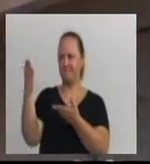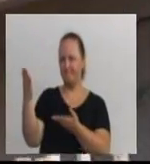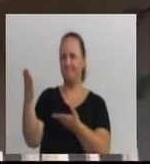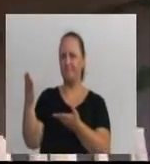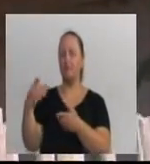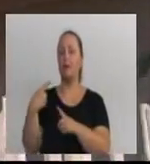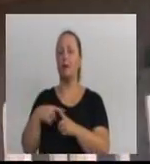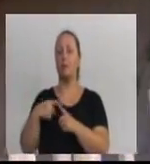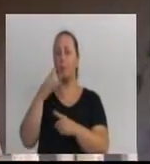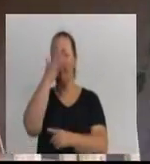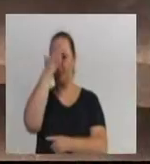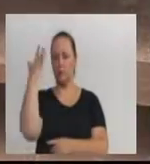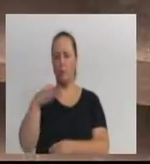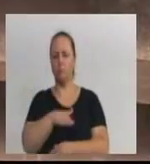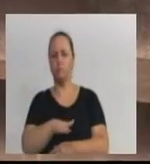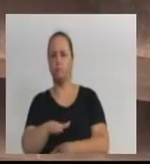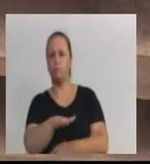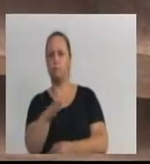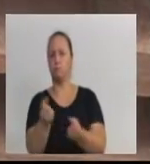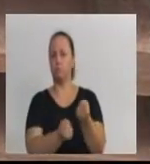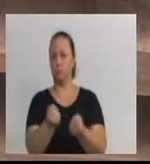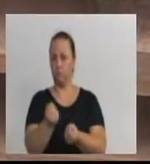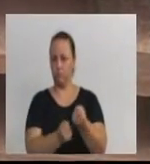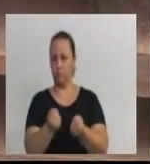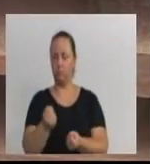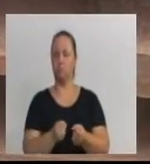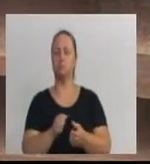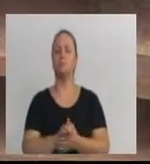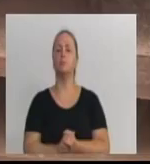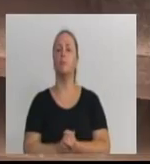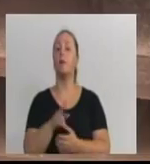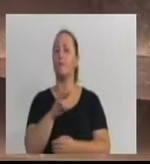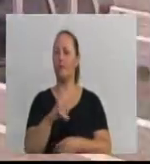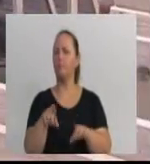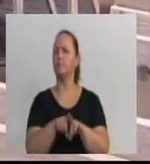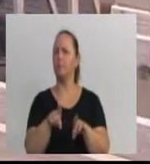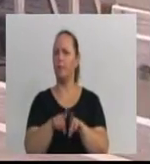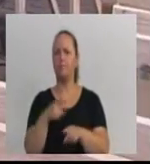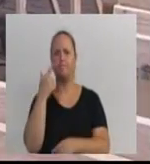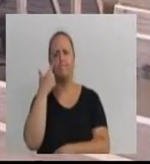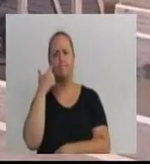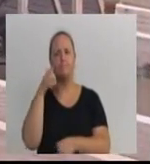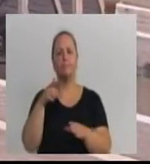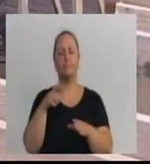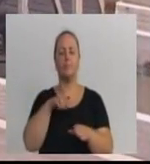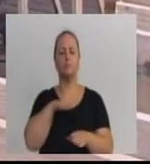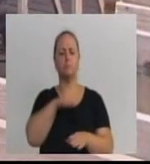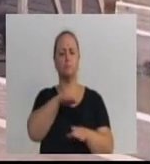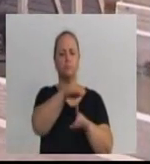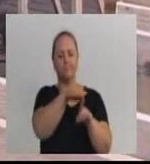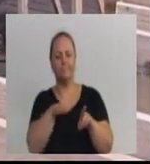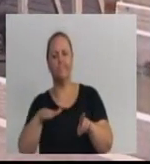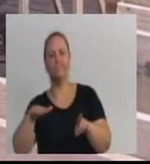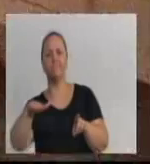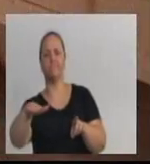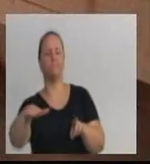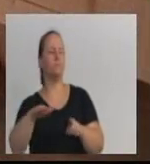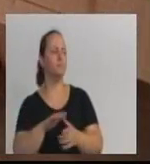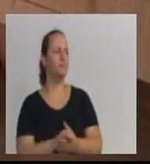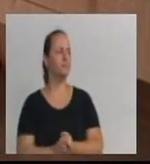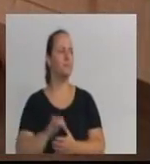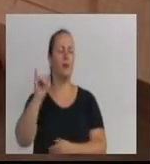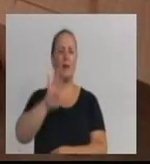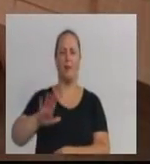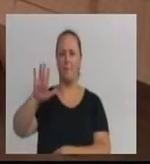passando sobre o viaduto da Via Expressa vai estar contando aí agora com um desvio, aí as imagens dos funcionários já